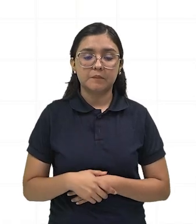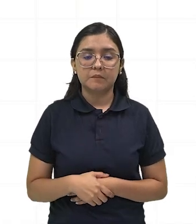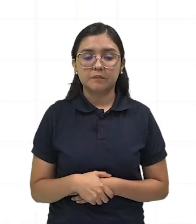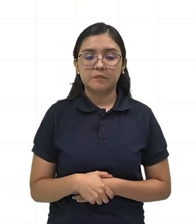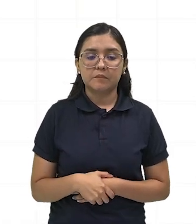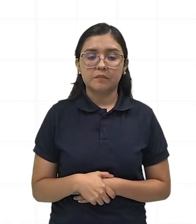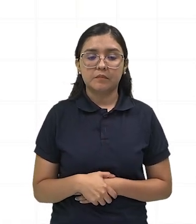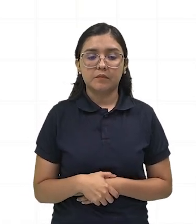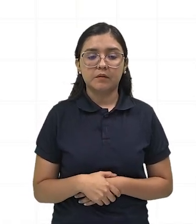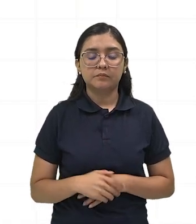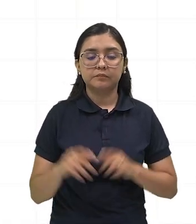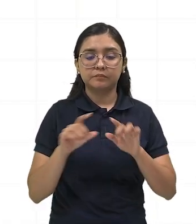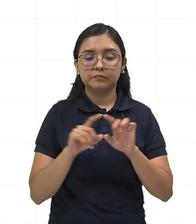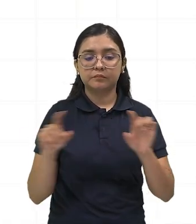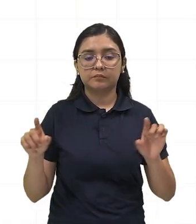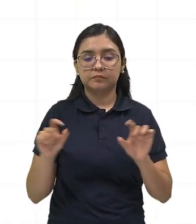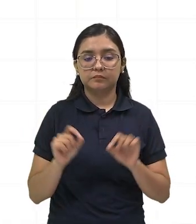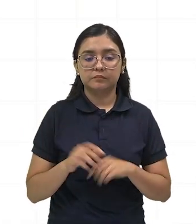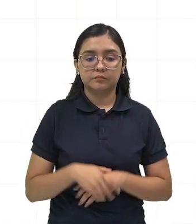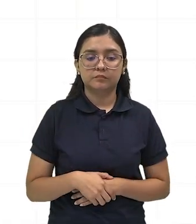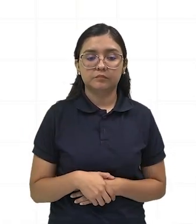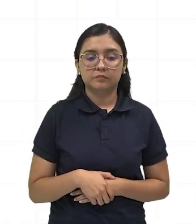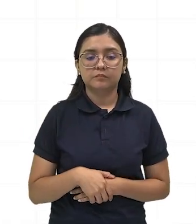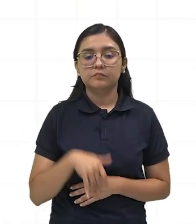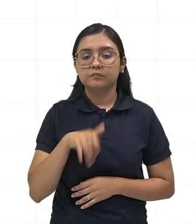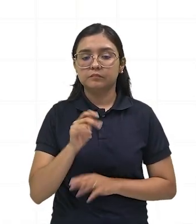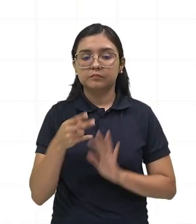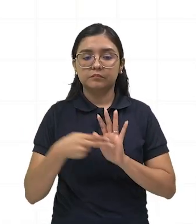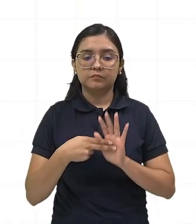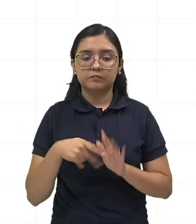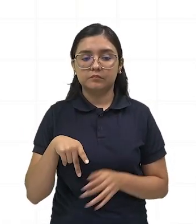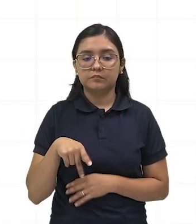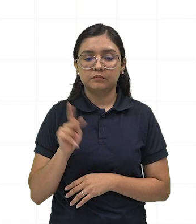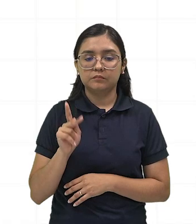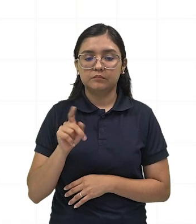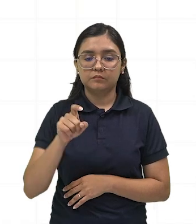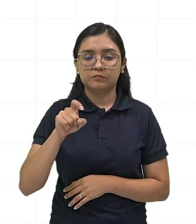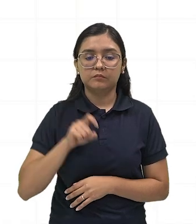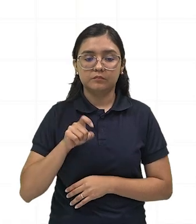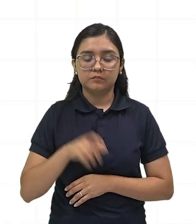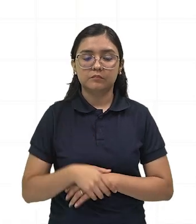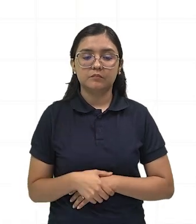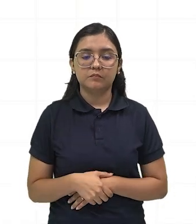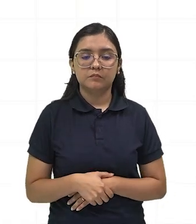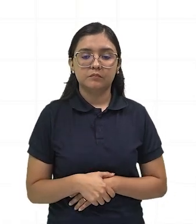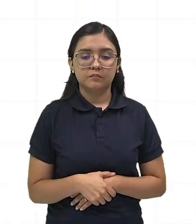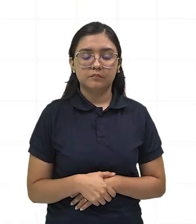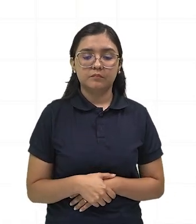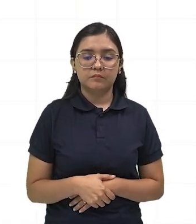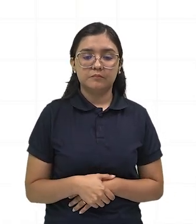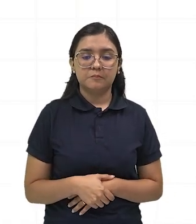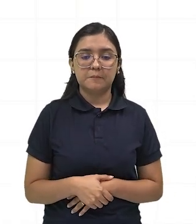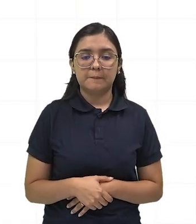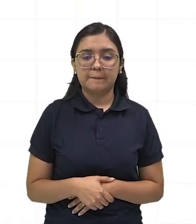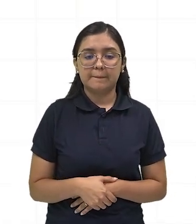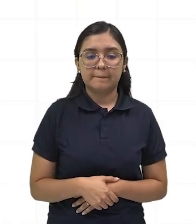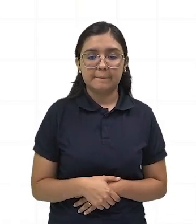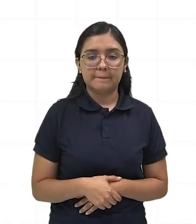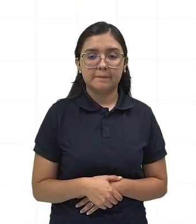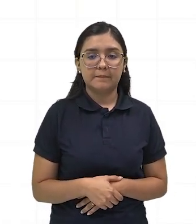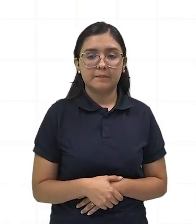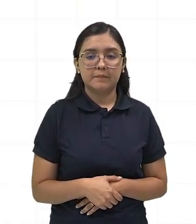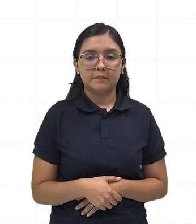a nossa, vamos colocar aqui o X, né? Na nossa forma genérica, né? Nós vimos